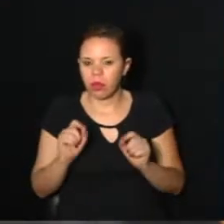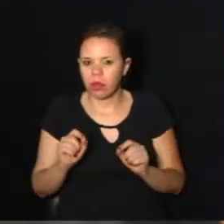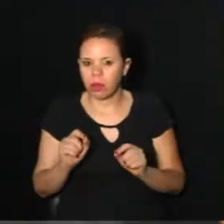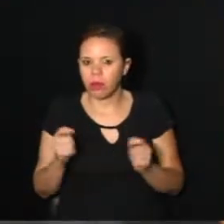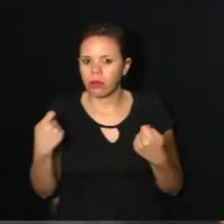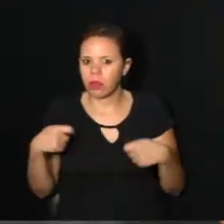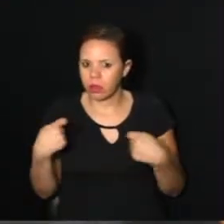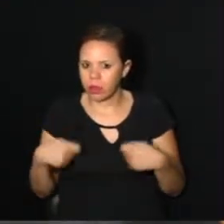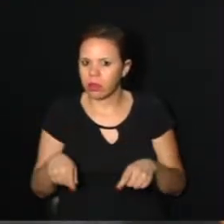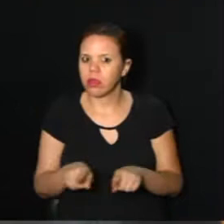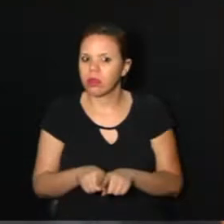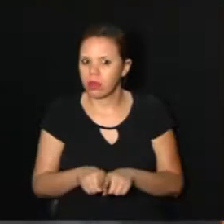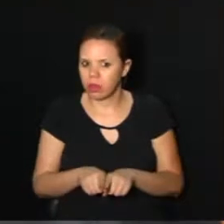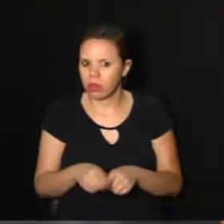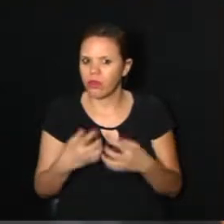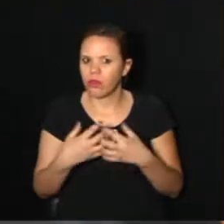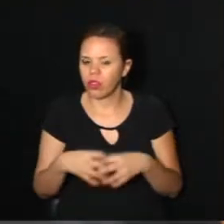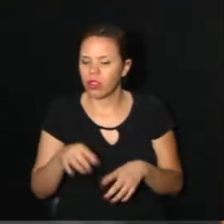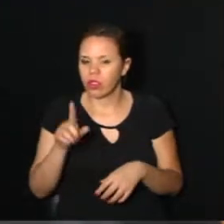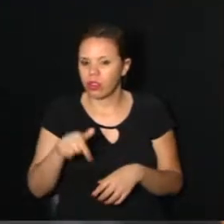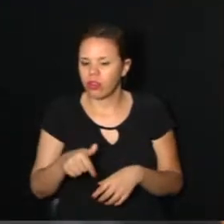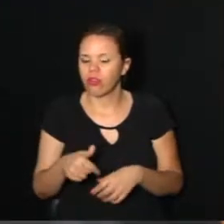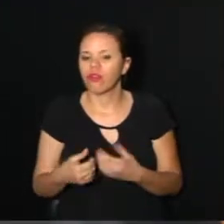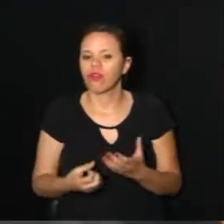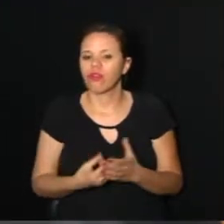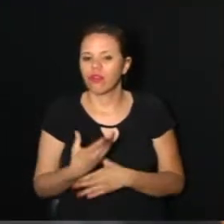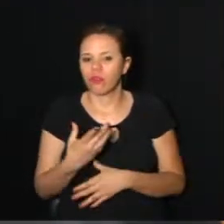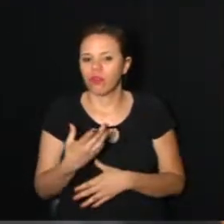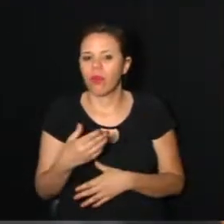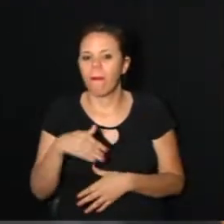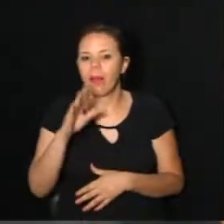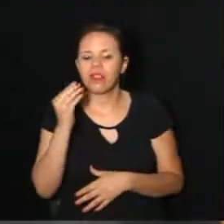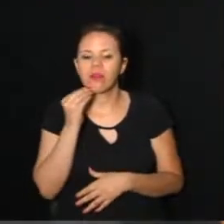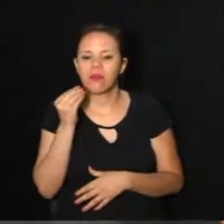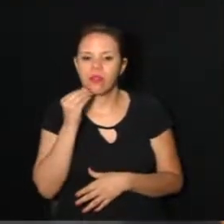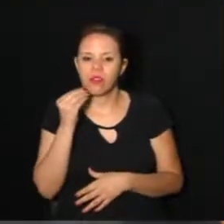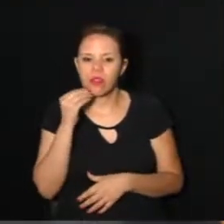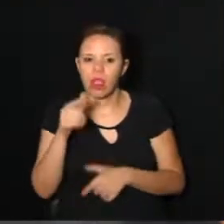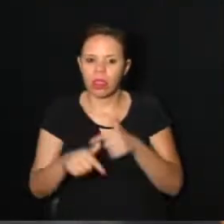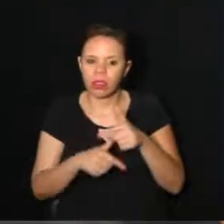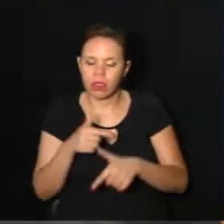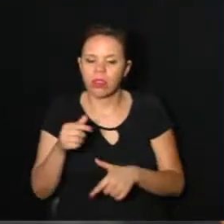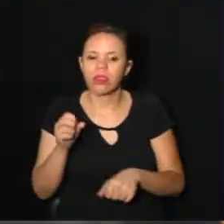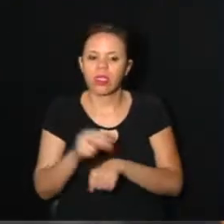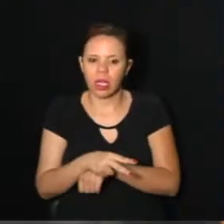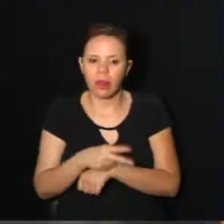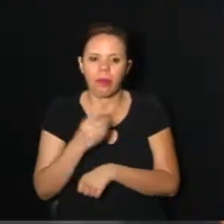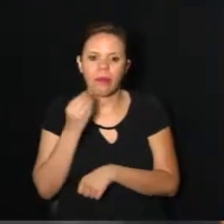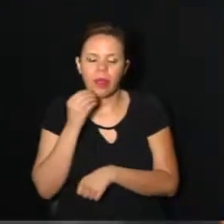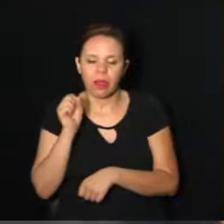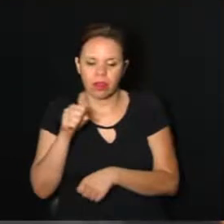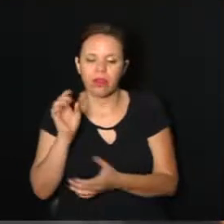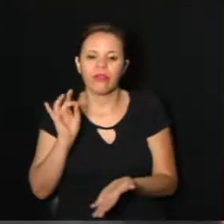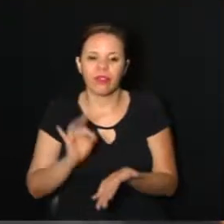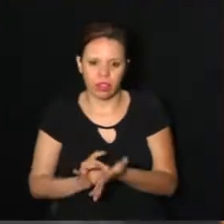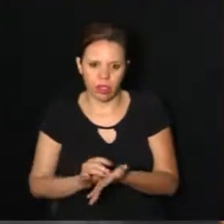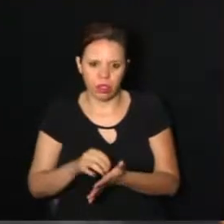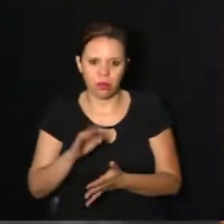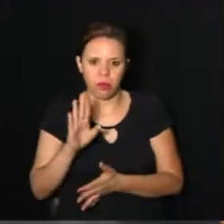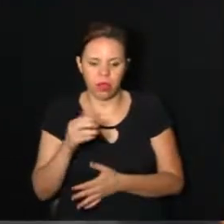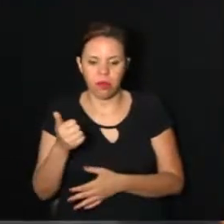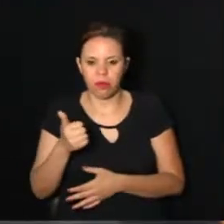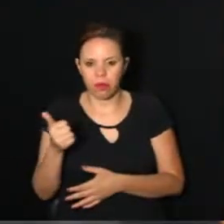deve, portanto, em função disso, gerar mais oportunidade de empregos realmente. Esse era o